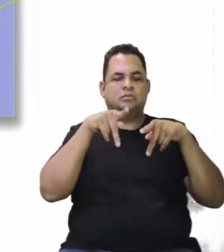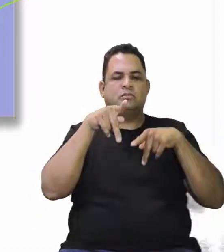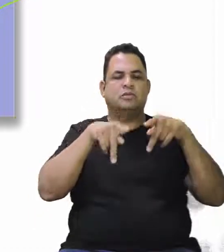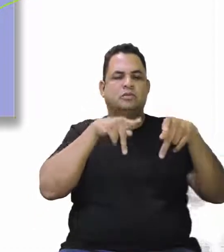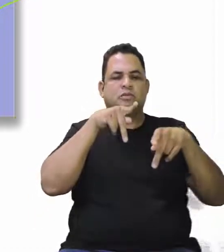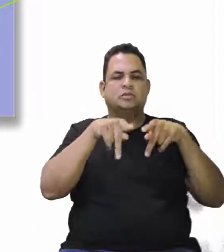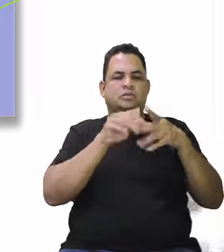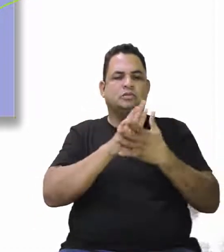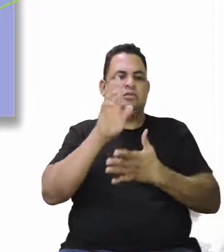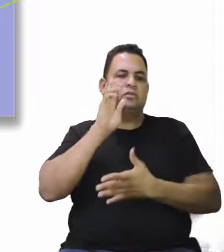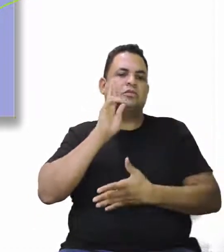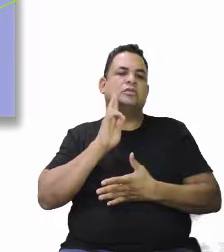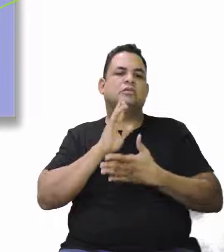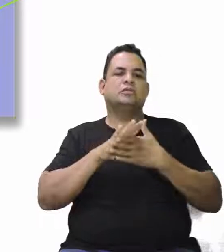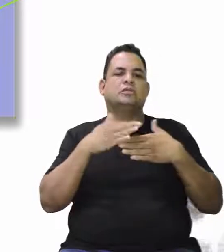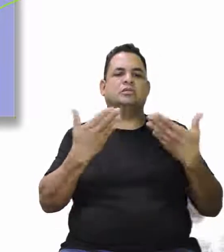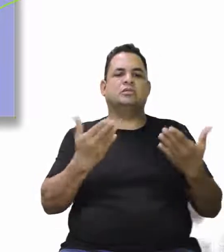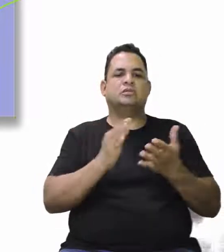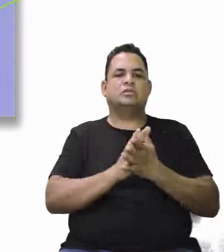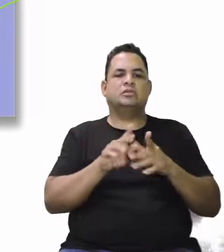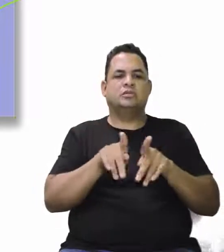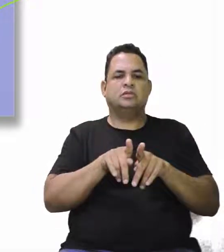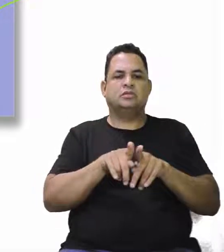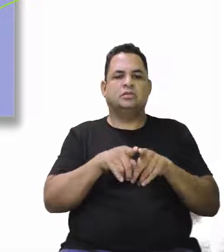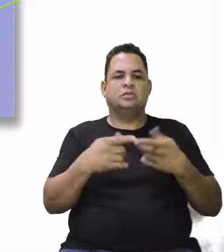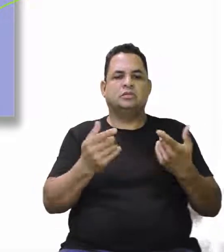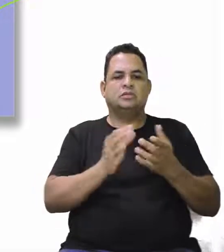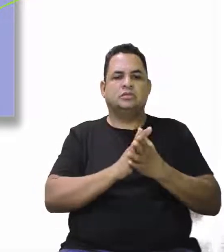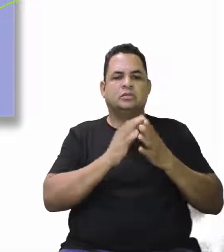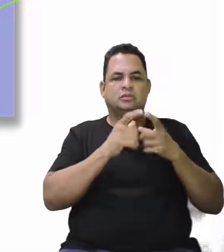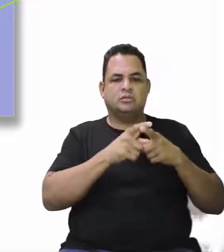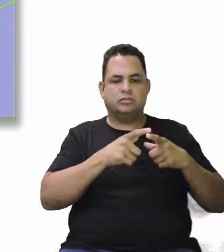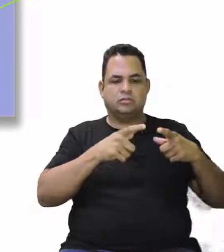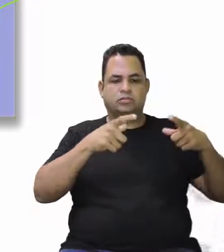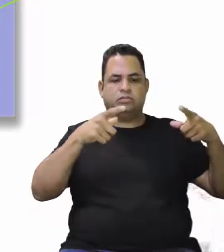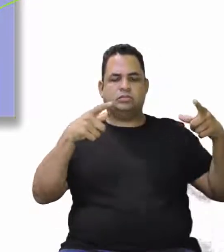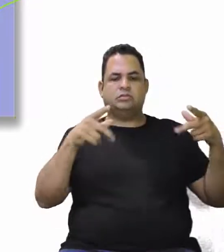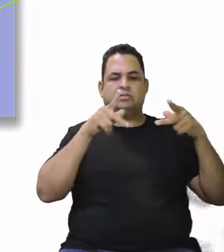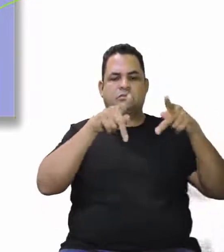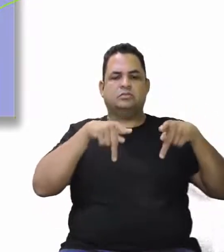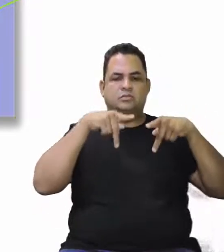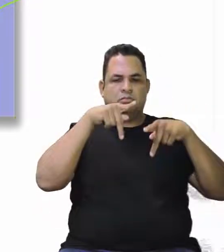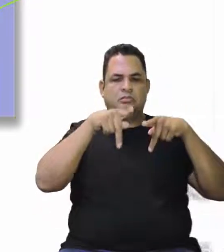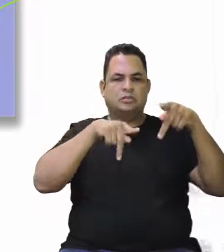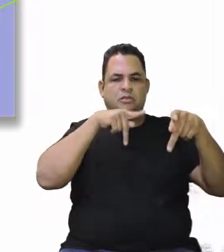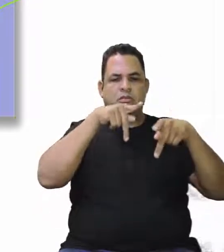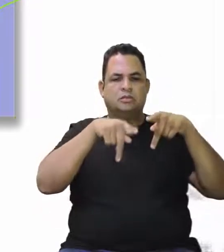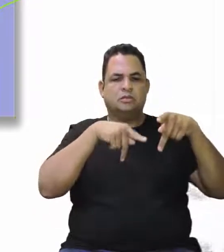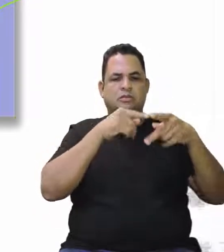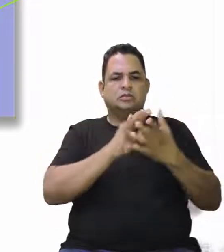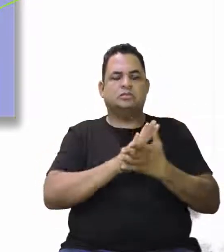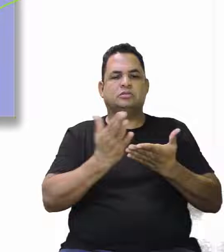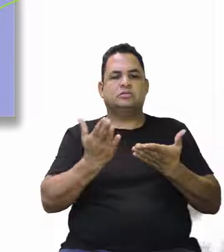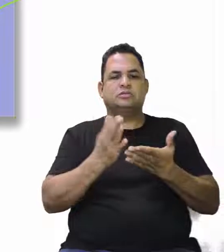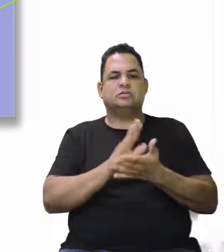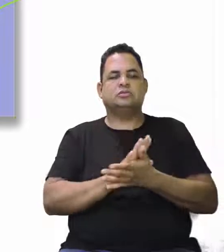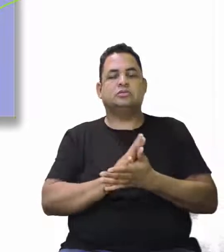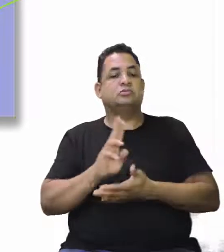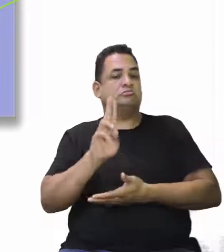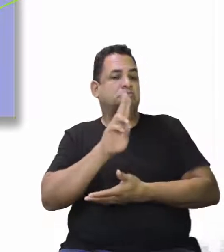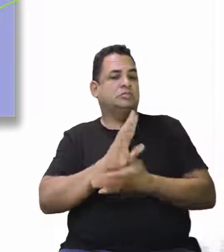estado de Rondônia e também sobre o crescimento populacional através